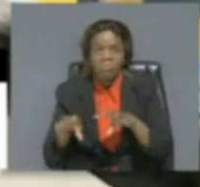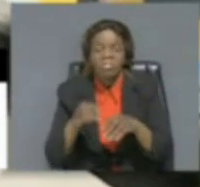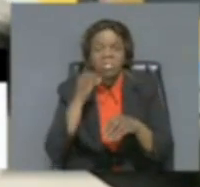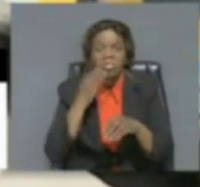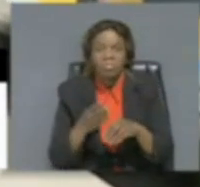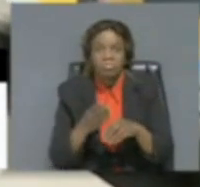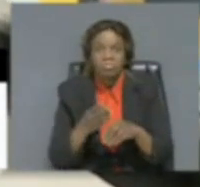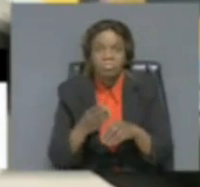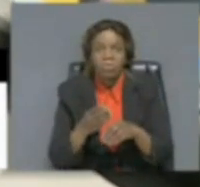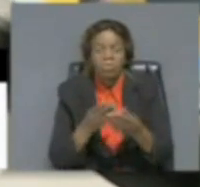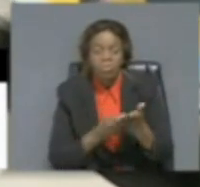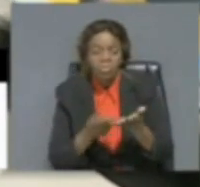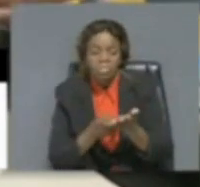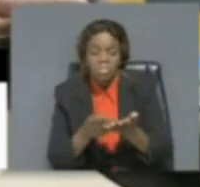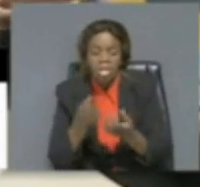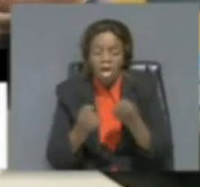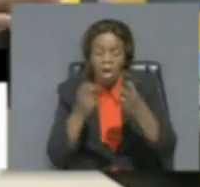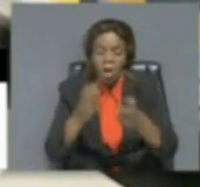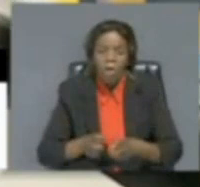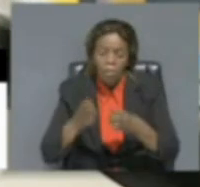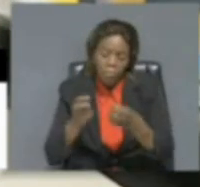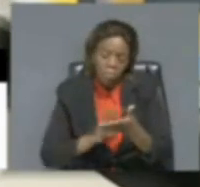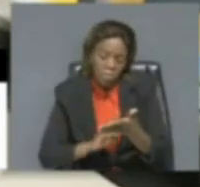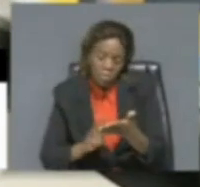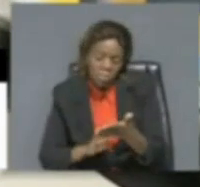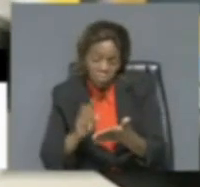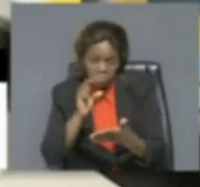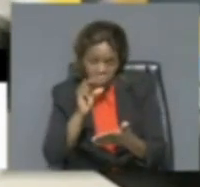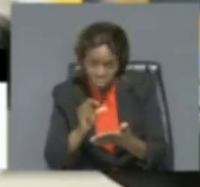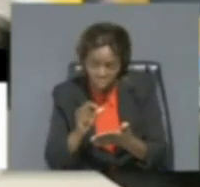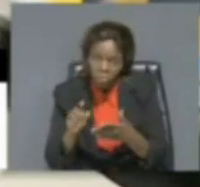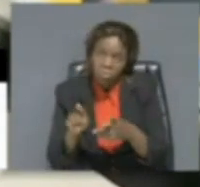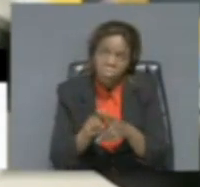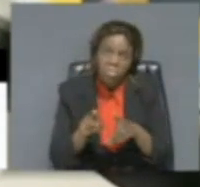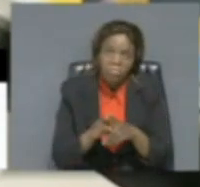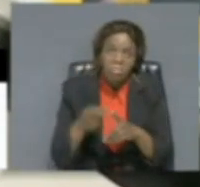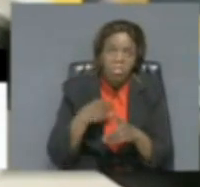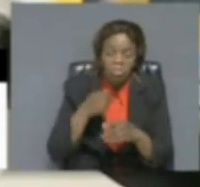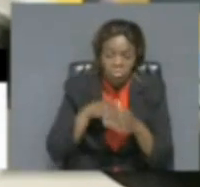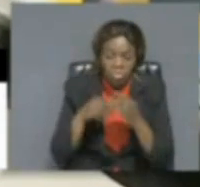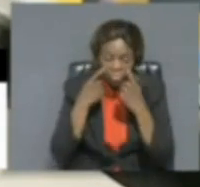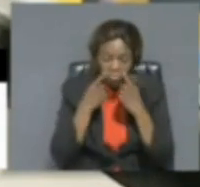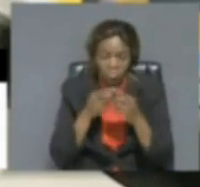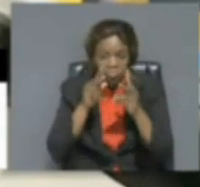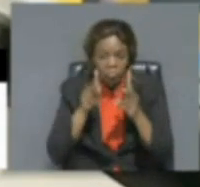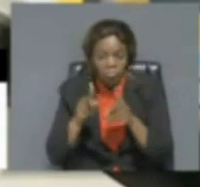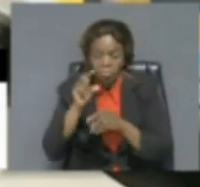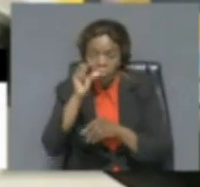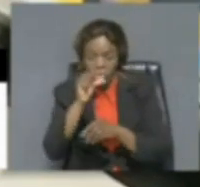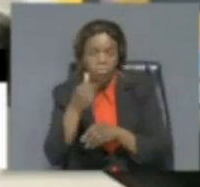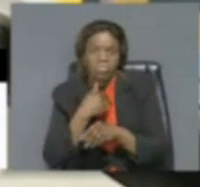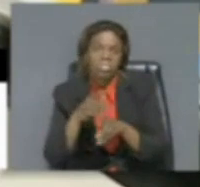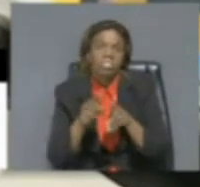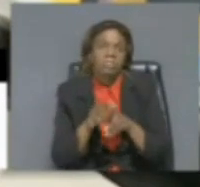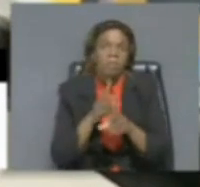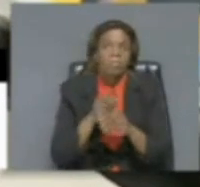ler um bocadinho. Na altura em que estávamos no interior do comboio, estava já um bocadinho vazio. Aliás, por volta do